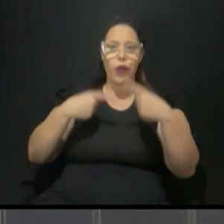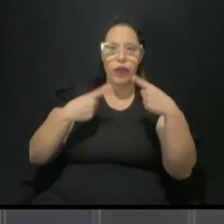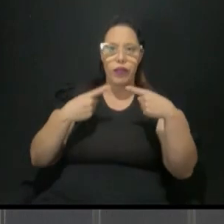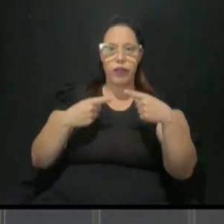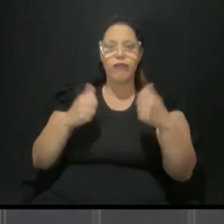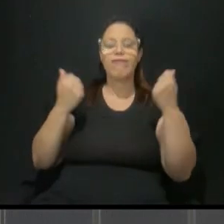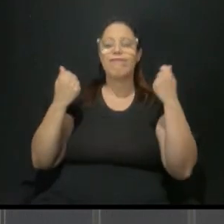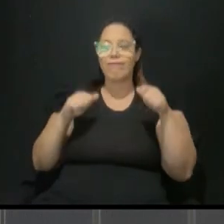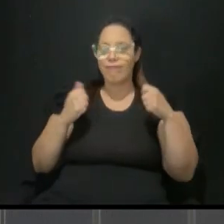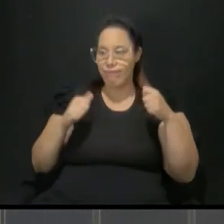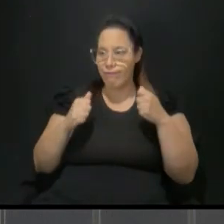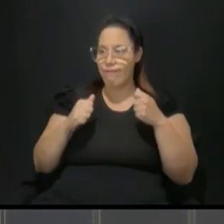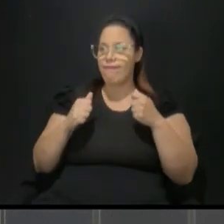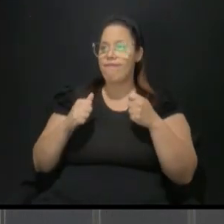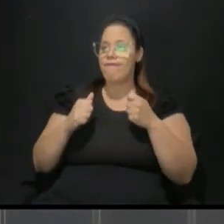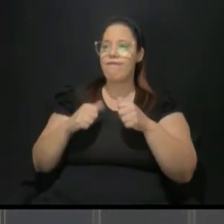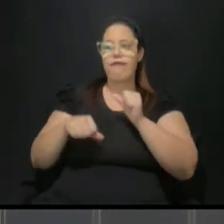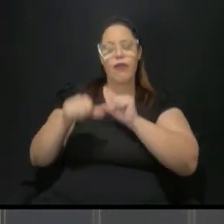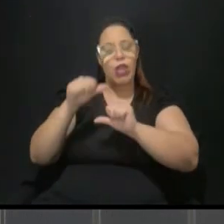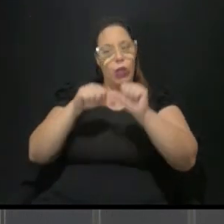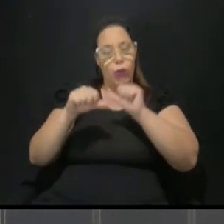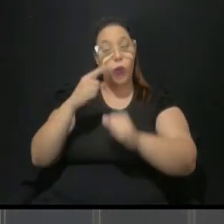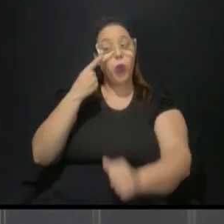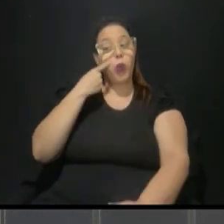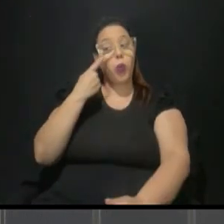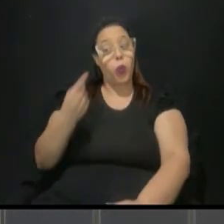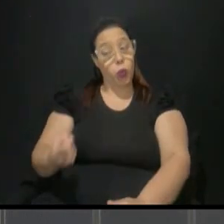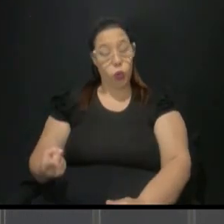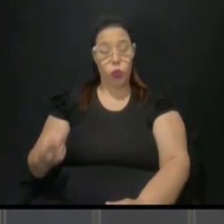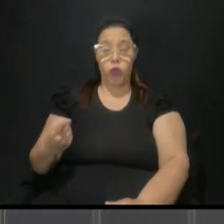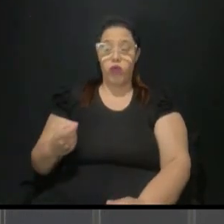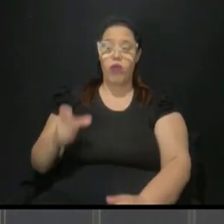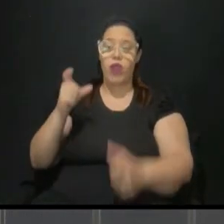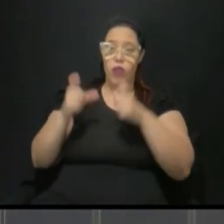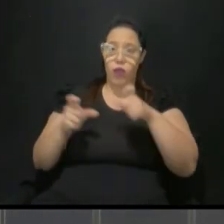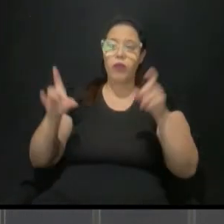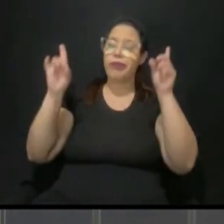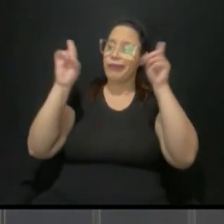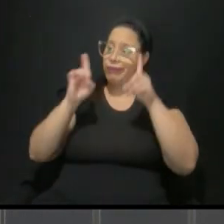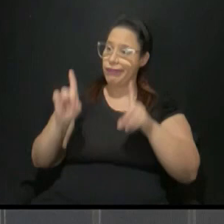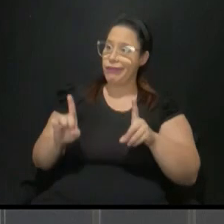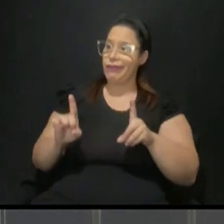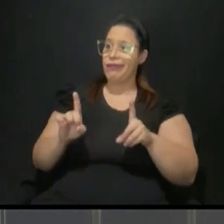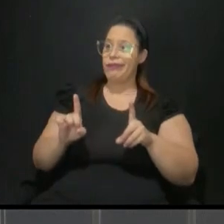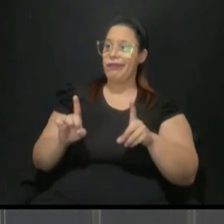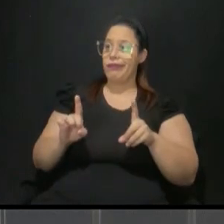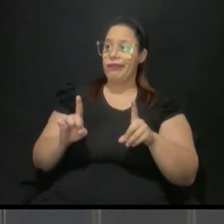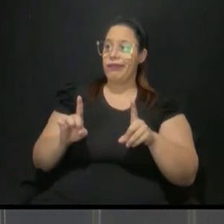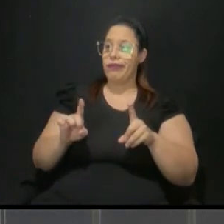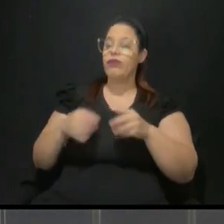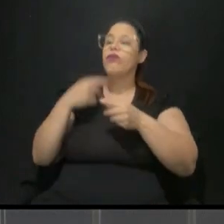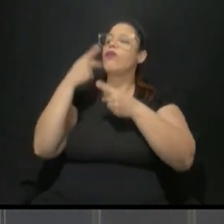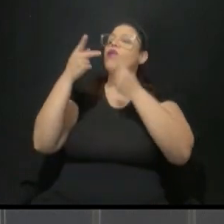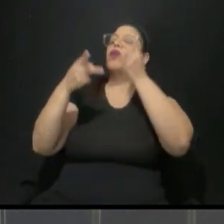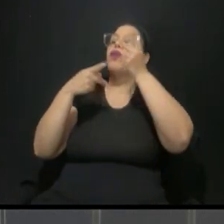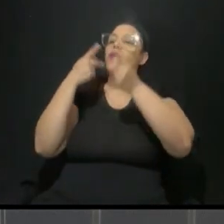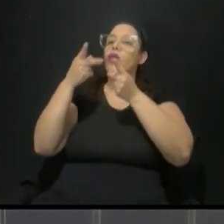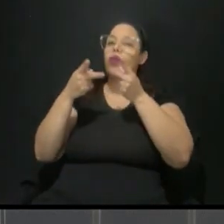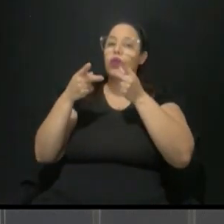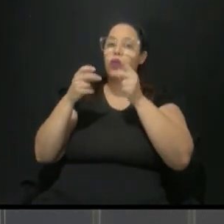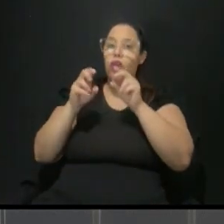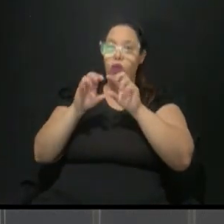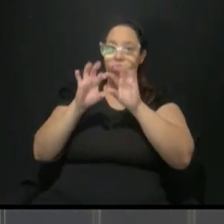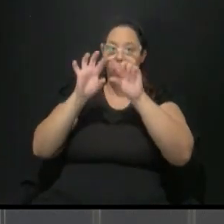da mudança de olhar em relação à pessoa com deficiência. Sim. Então, quando nós falamos em terminologias, né,